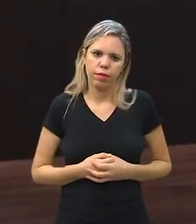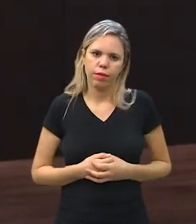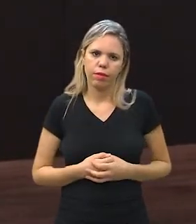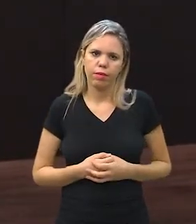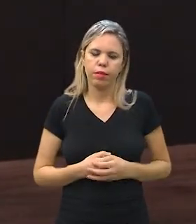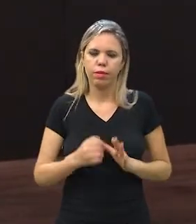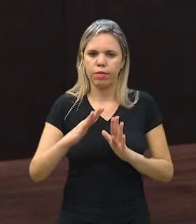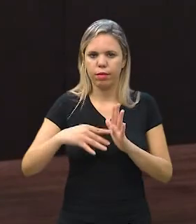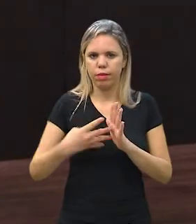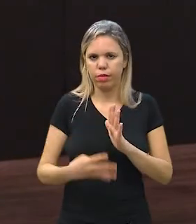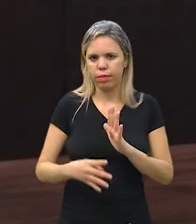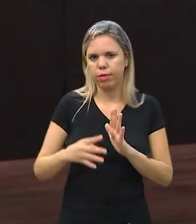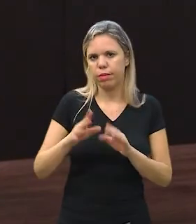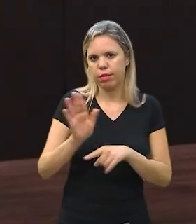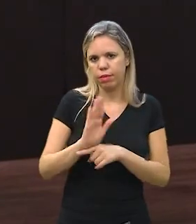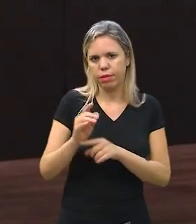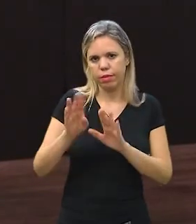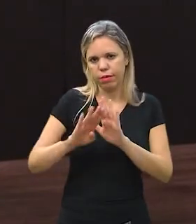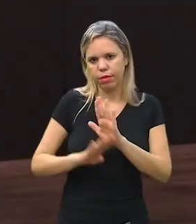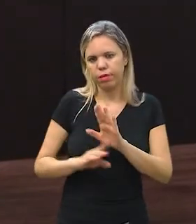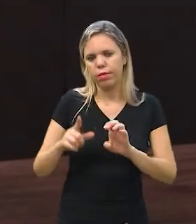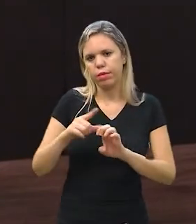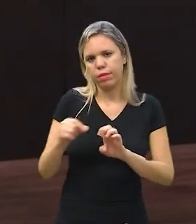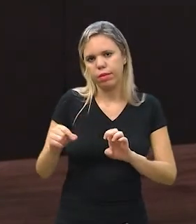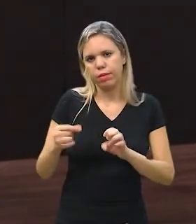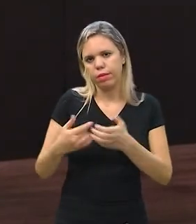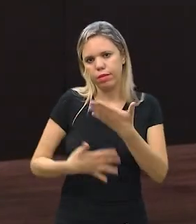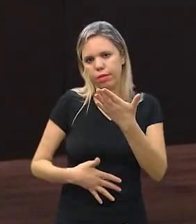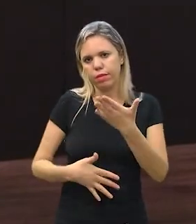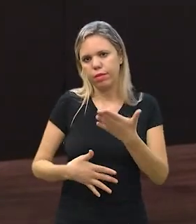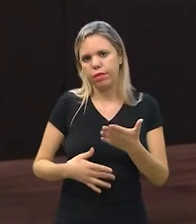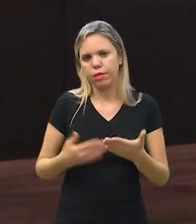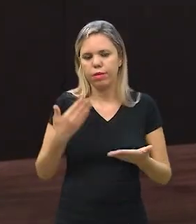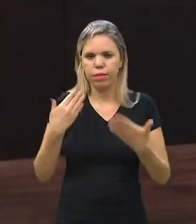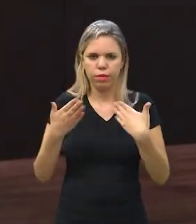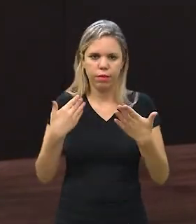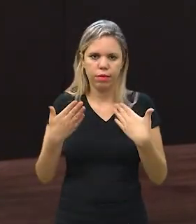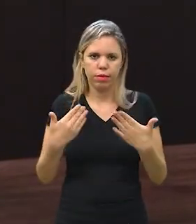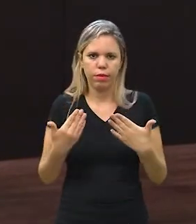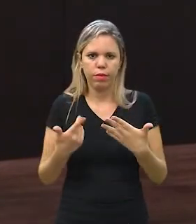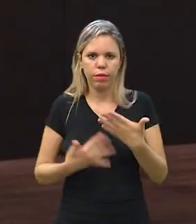youtube.com/TV Câmara Campinas, vai lá na playlist Ser Empreendedor e aí você tem uma série de programas e